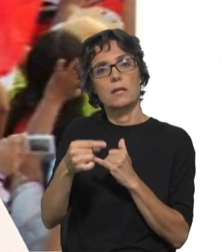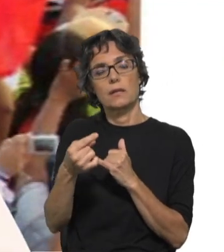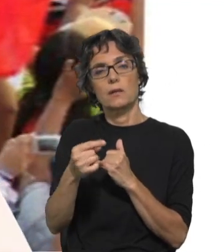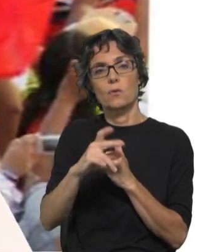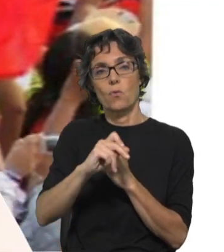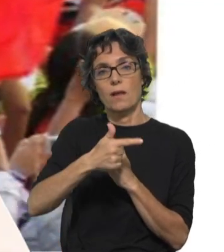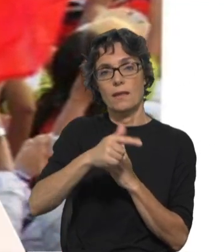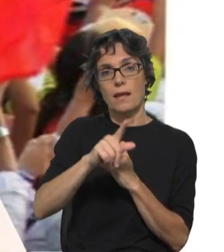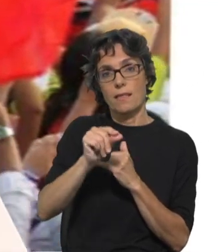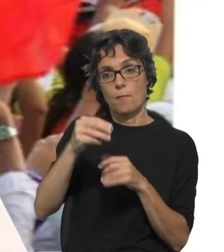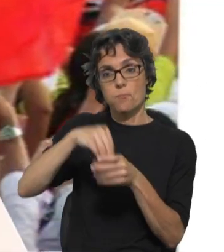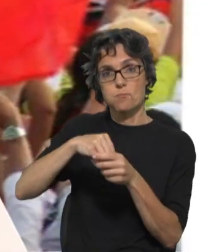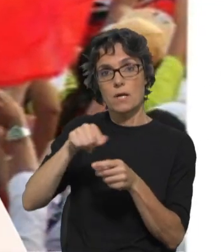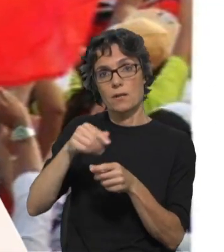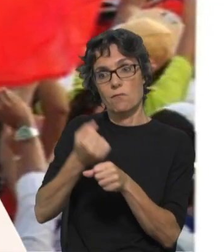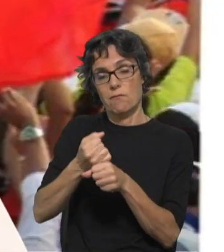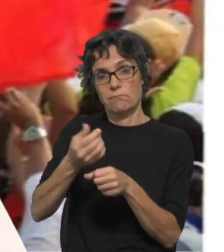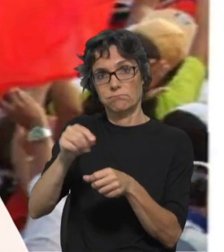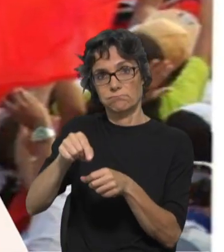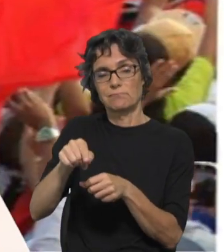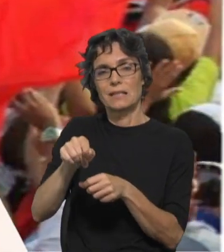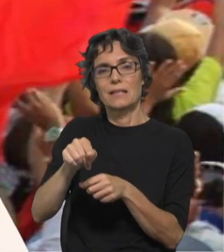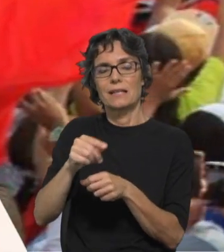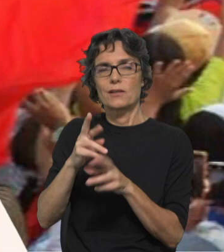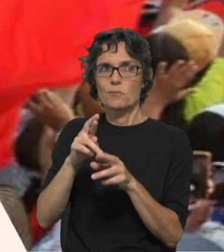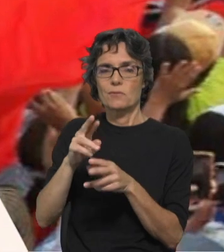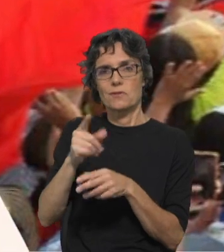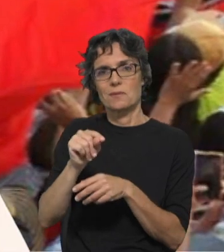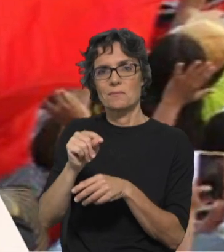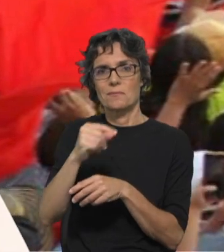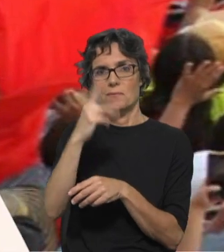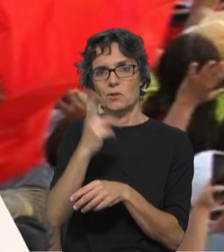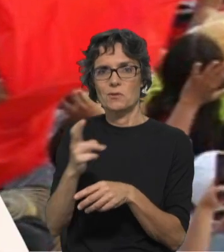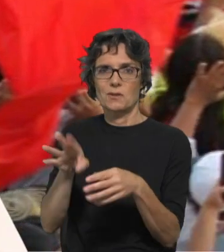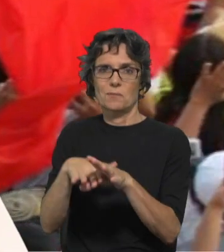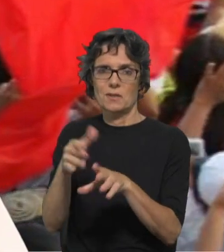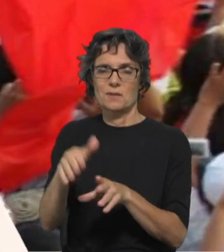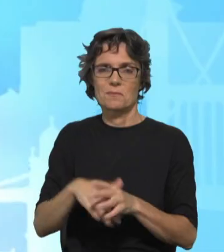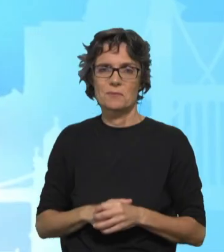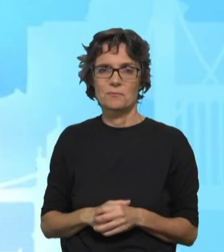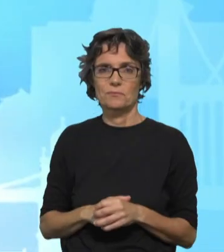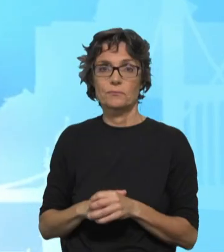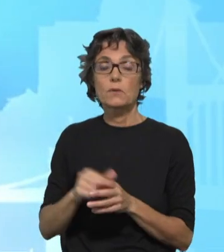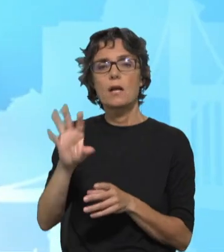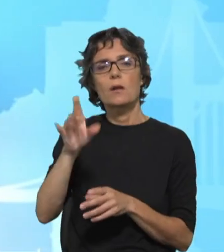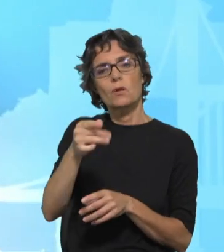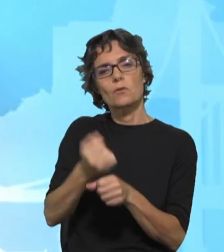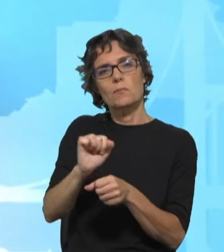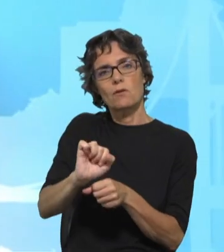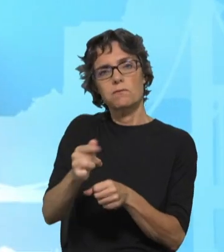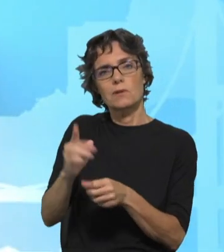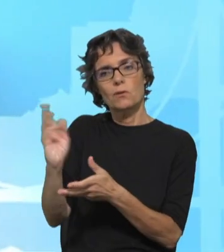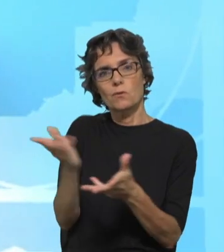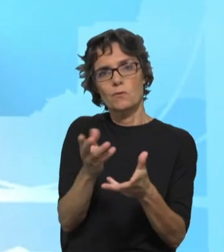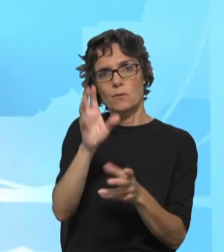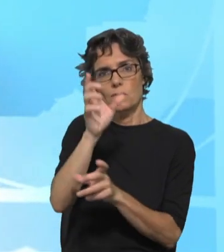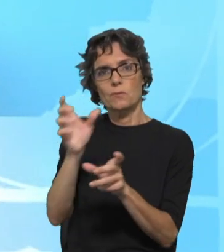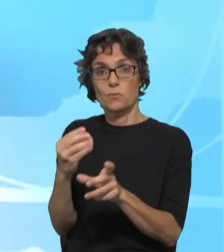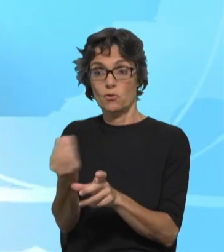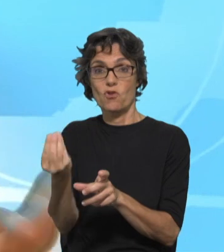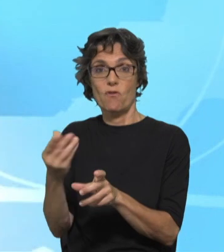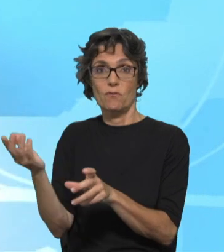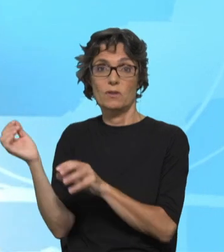neste contexto que também venho depois participar nas Jornadas Mundiais da Juventude. No acolhimento a estes jovens que vêm de muitos países, não